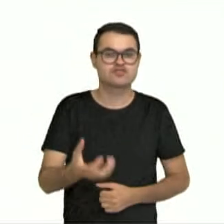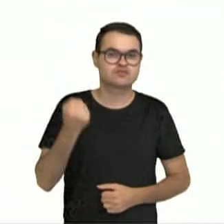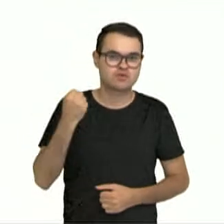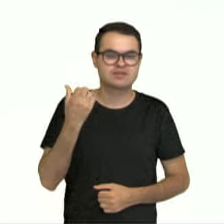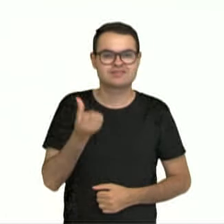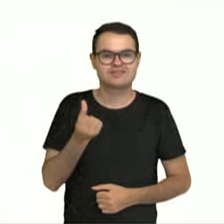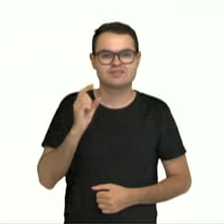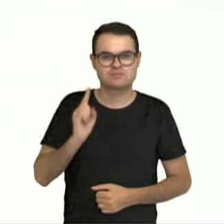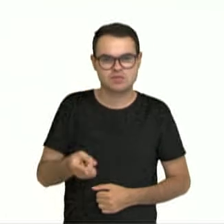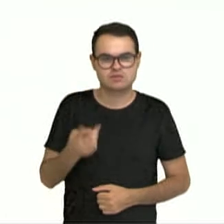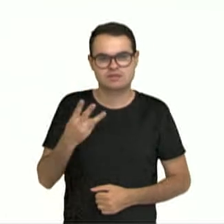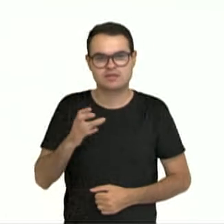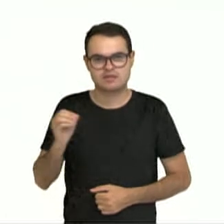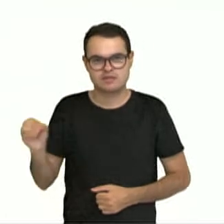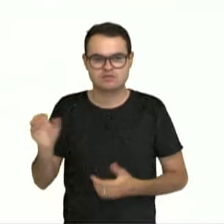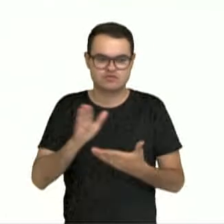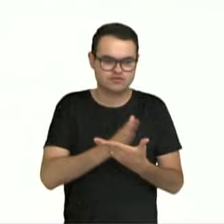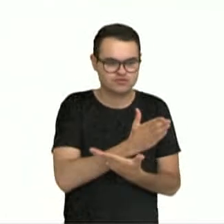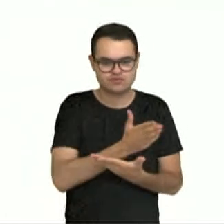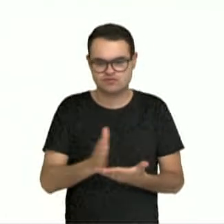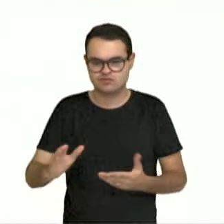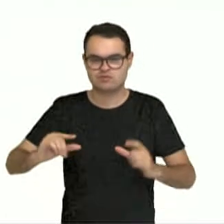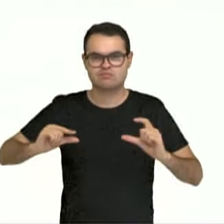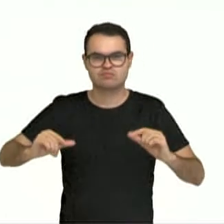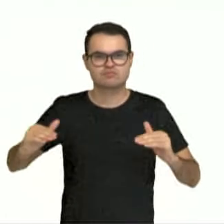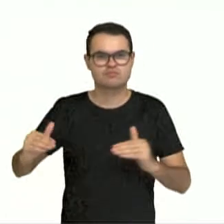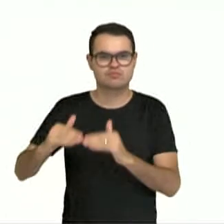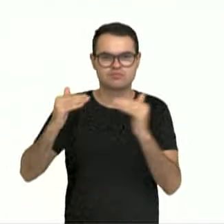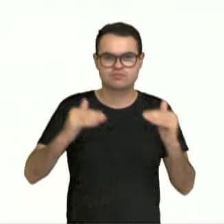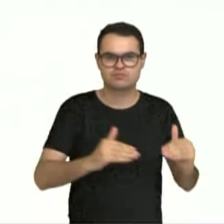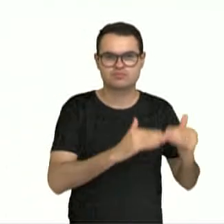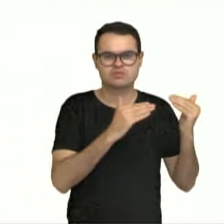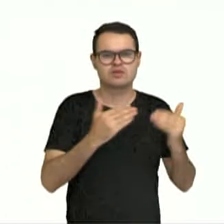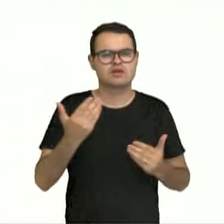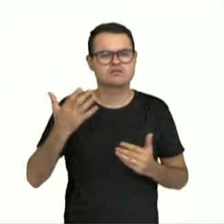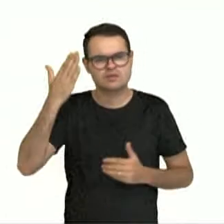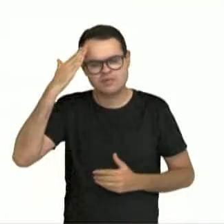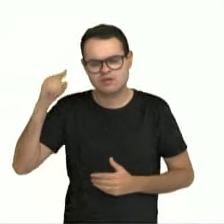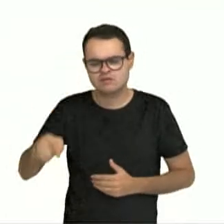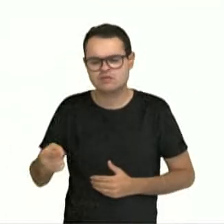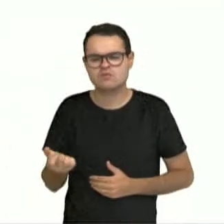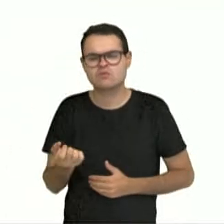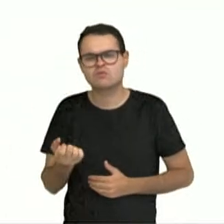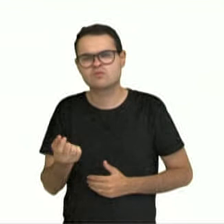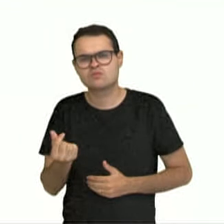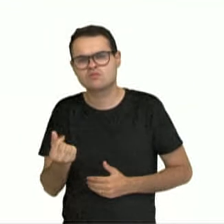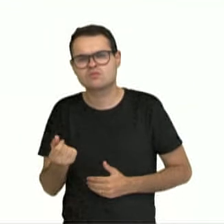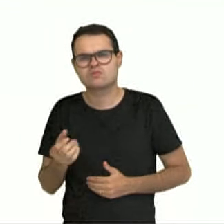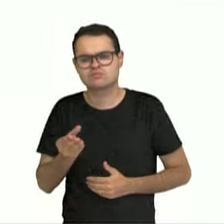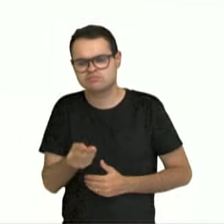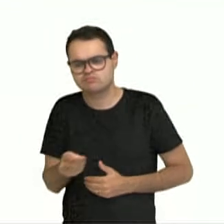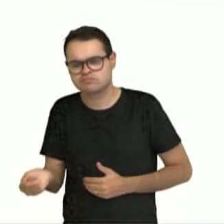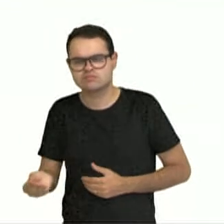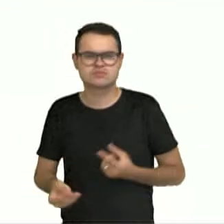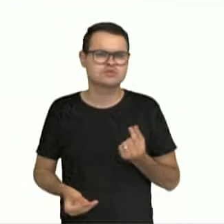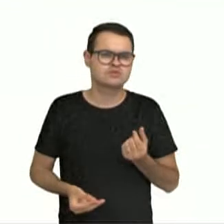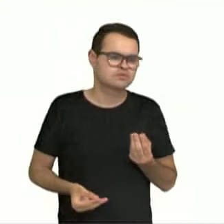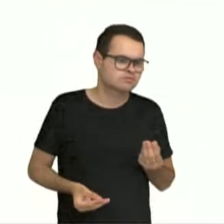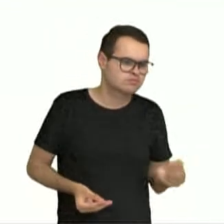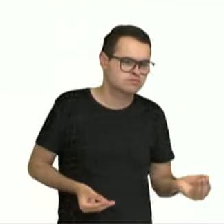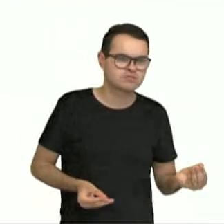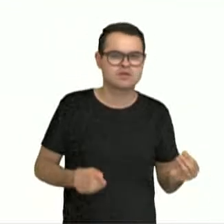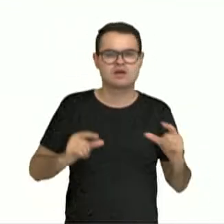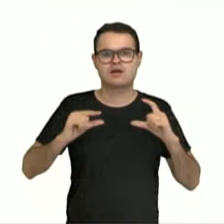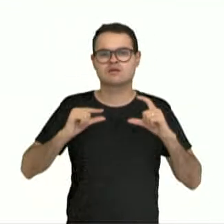e que foi dividido proporcionalmente. Eu quero saber quanto que cada um recebeu. Primeiro, precisamos descobrir a razão referente